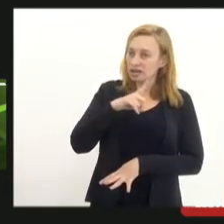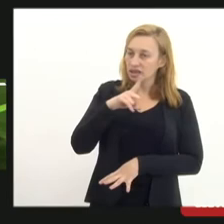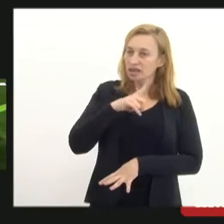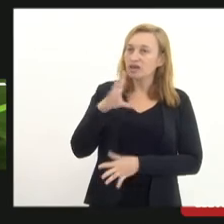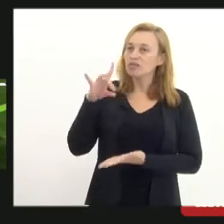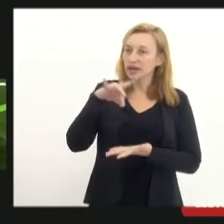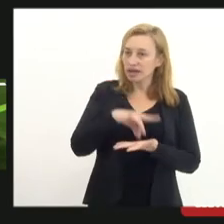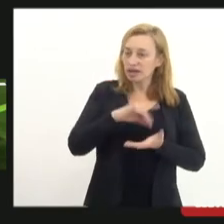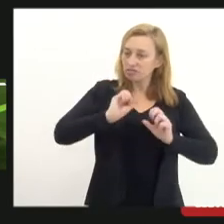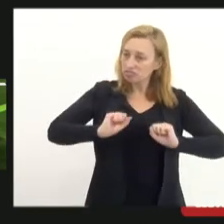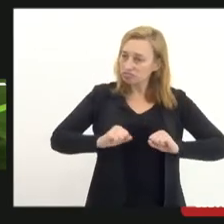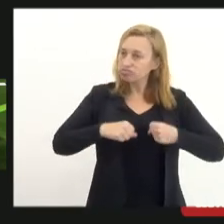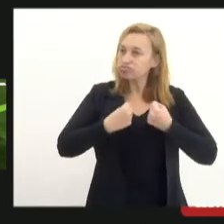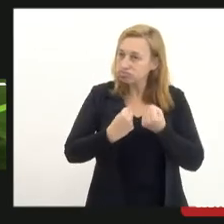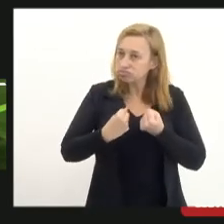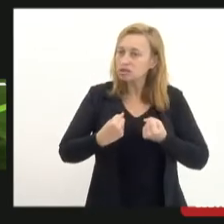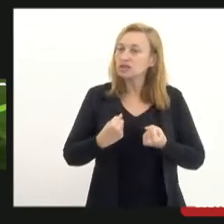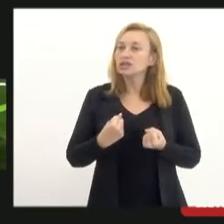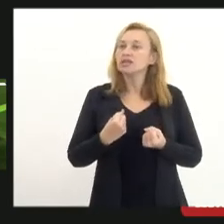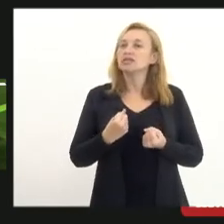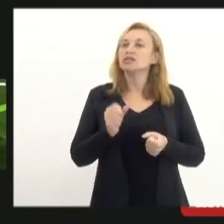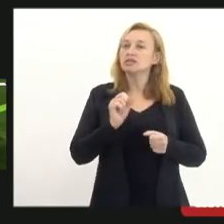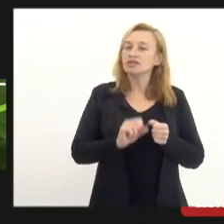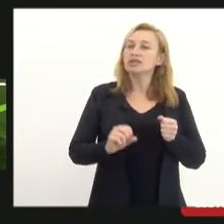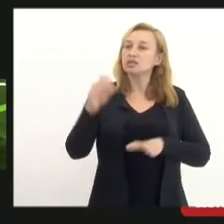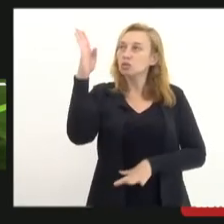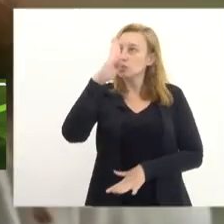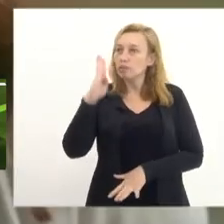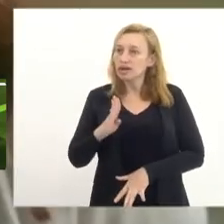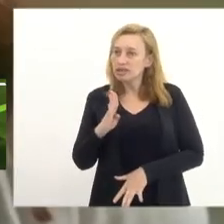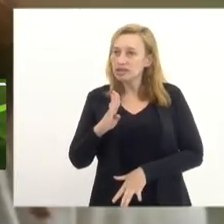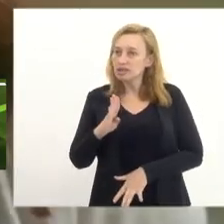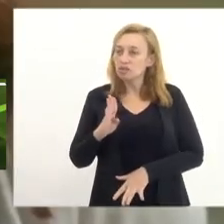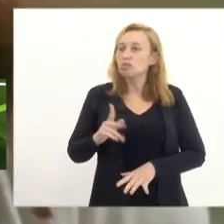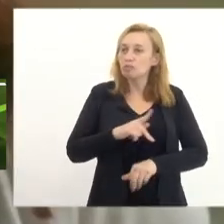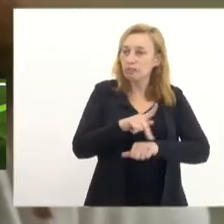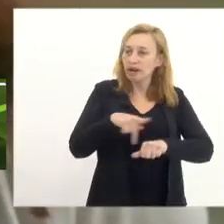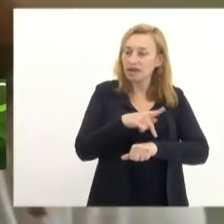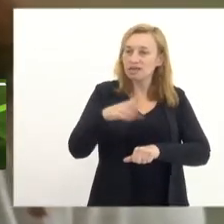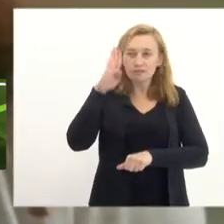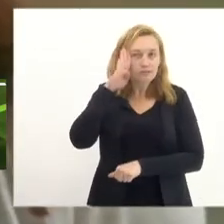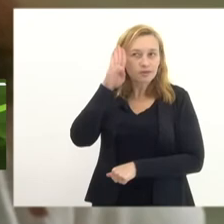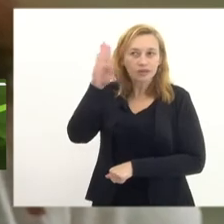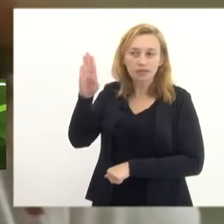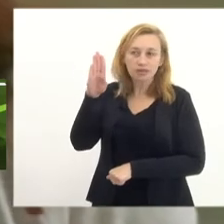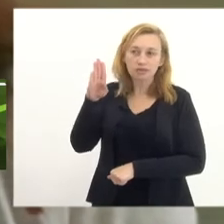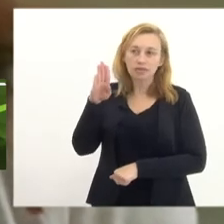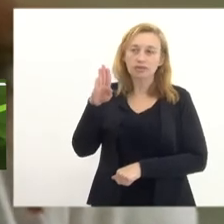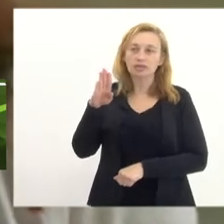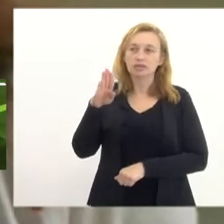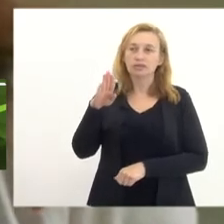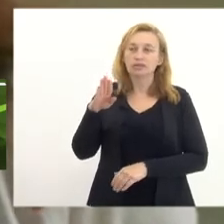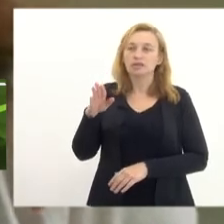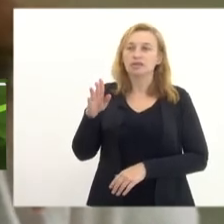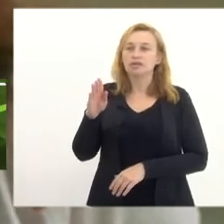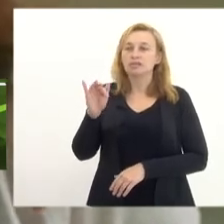real disposição para fazer do Brasil um país fundamental para o seu core business.